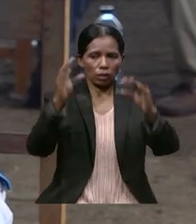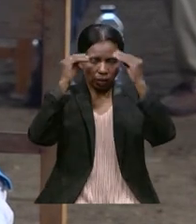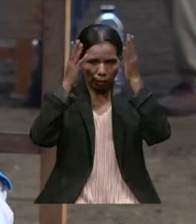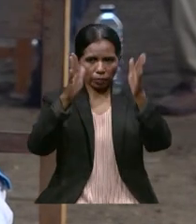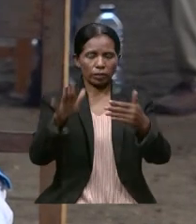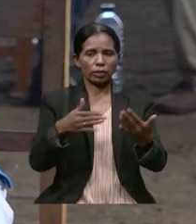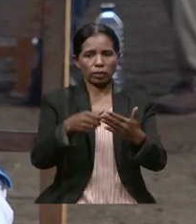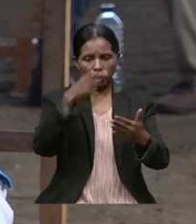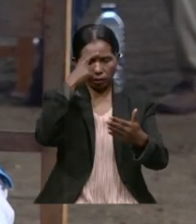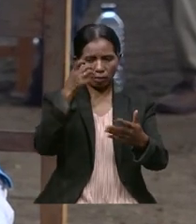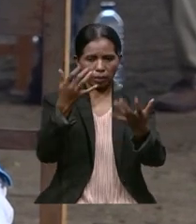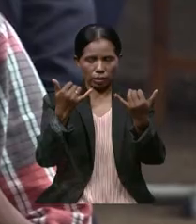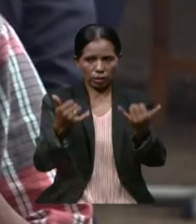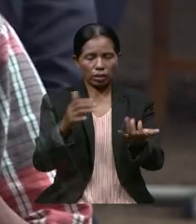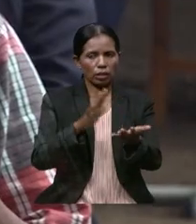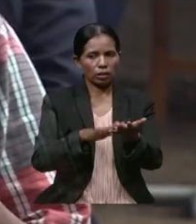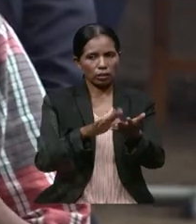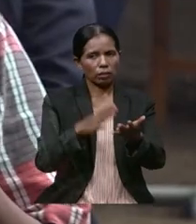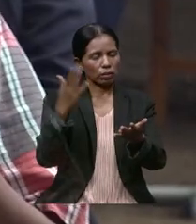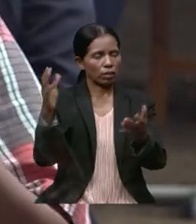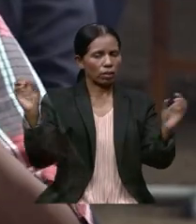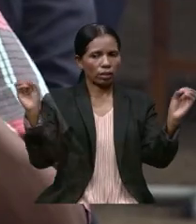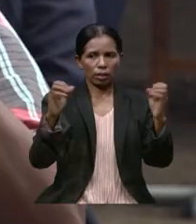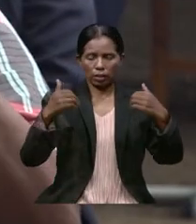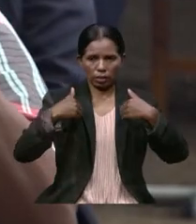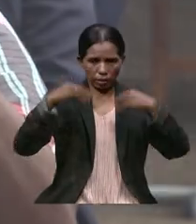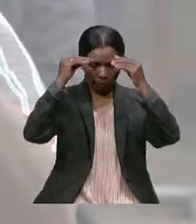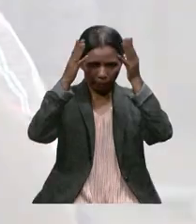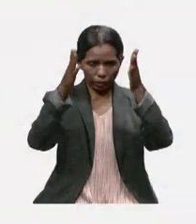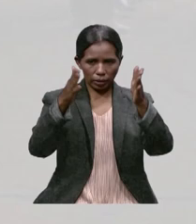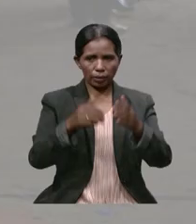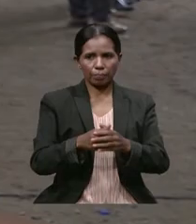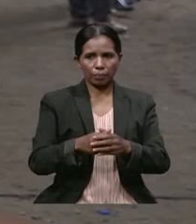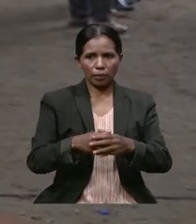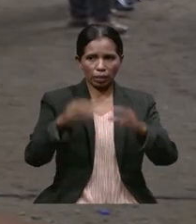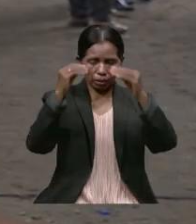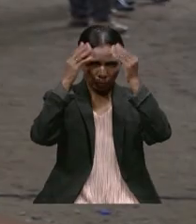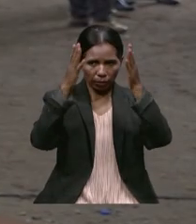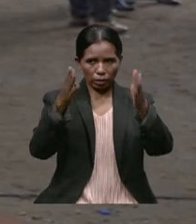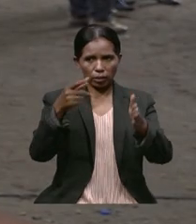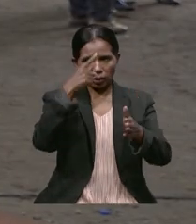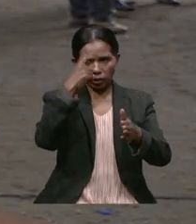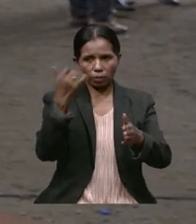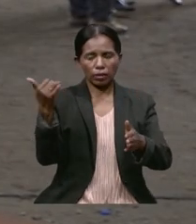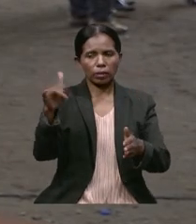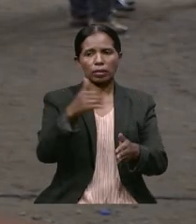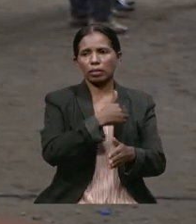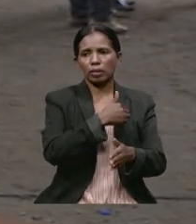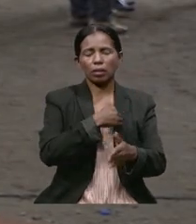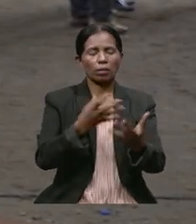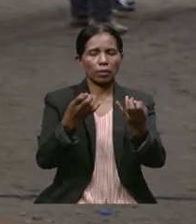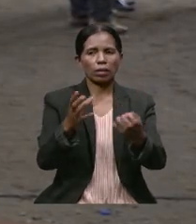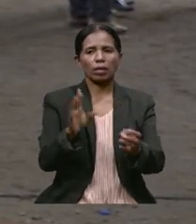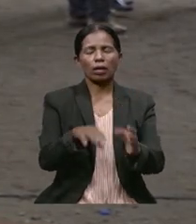Sira, tamba de Downey, escola refere menos professores. Professor Sira, tamba ne Sira, tamba Barak Maksai